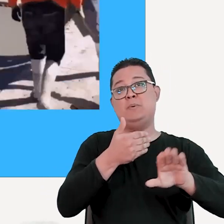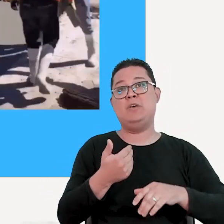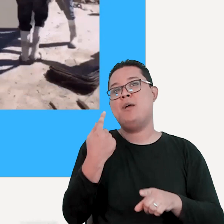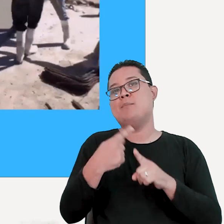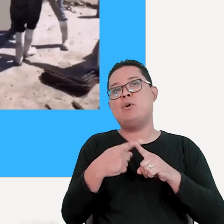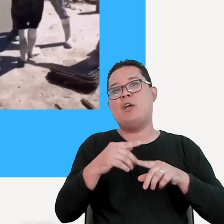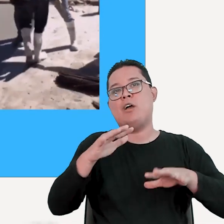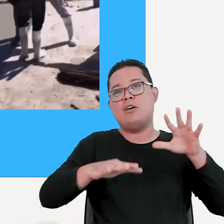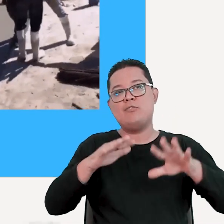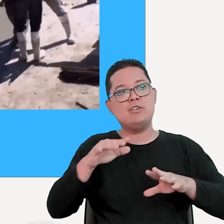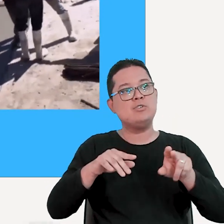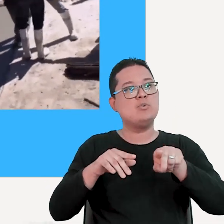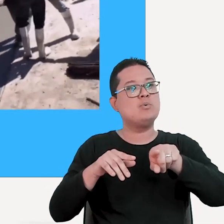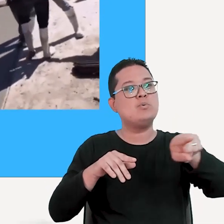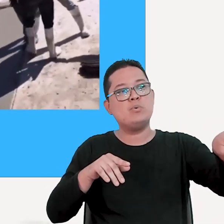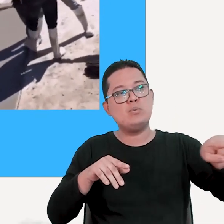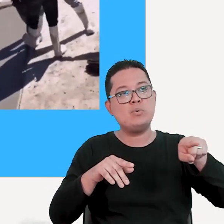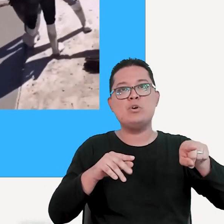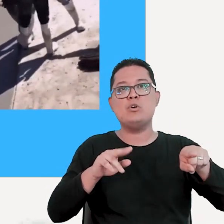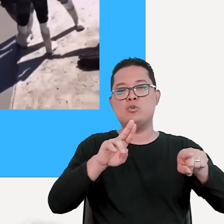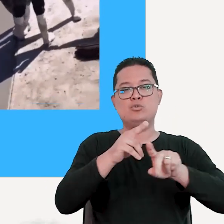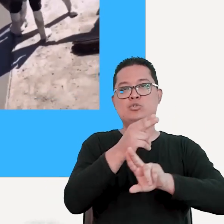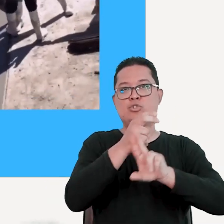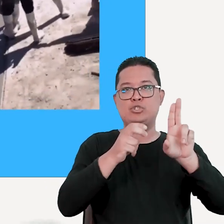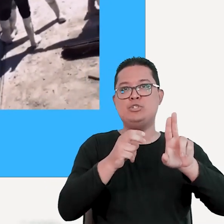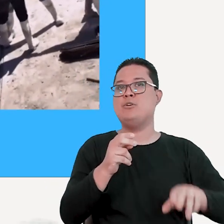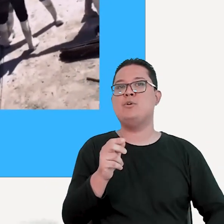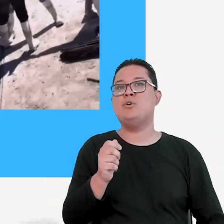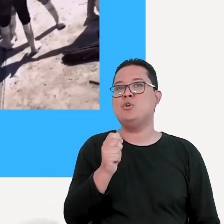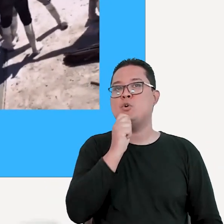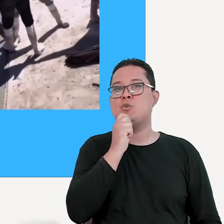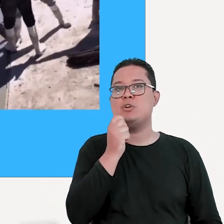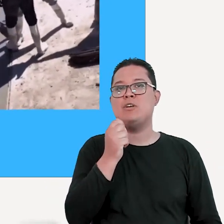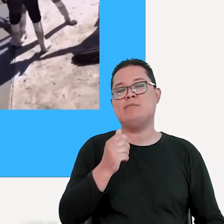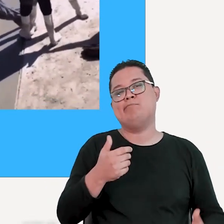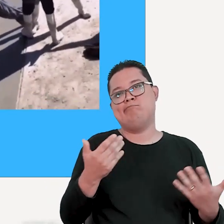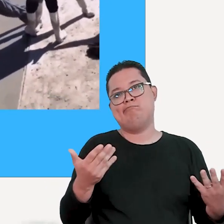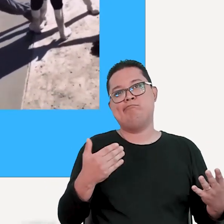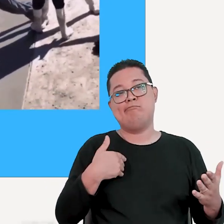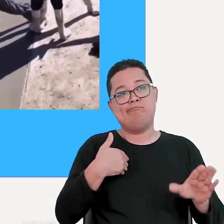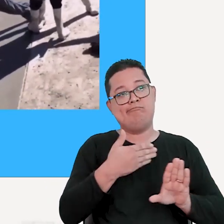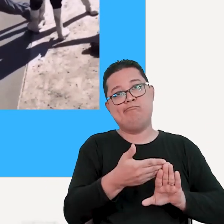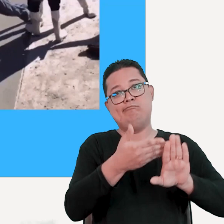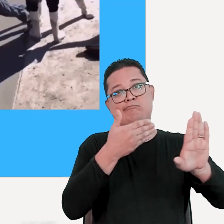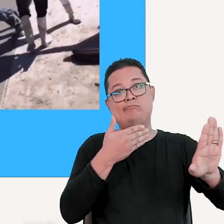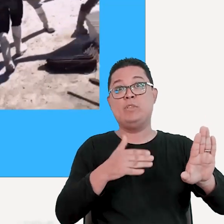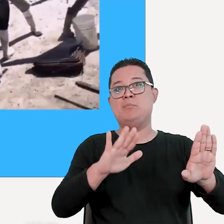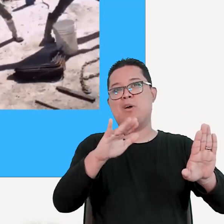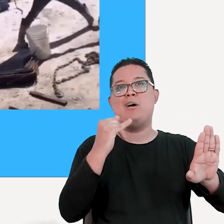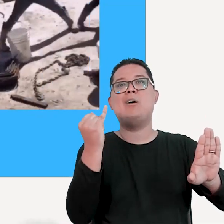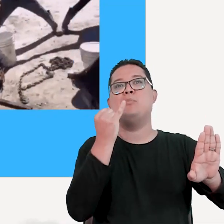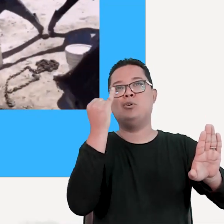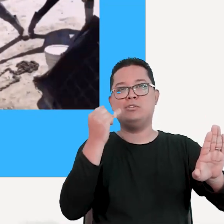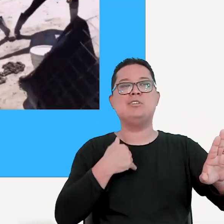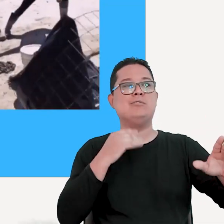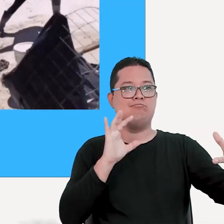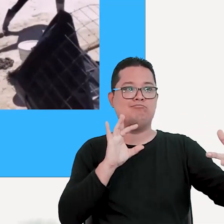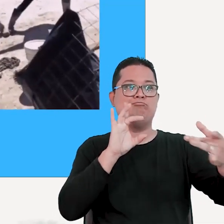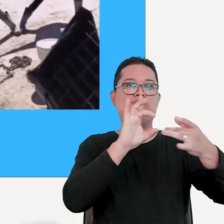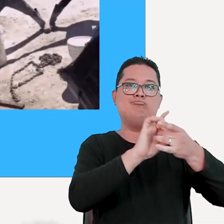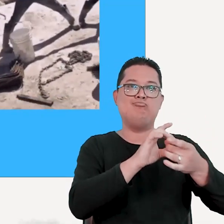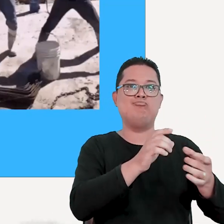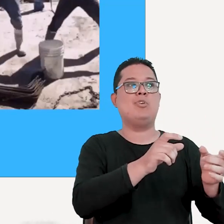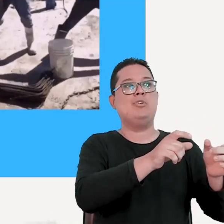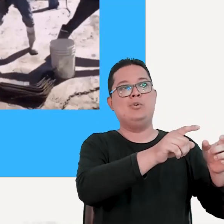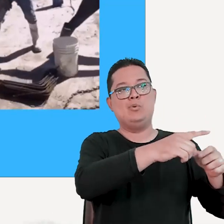de UX, entre aspas, mas é muito importante que a gente crie uma ponte, crie um relacionamento com essas pessoas,